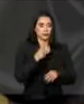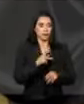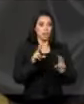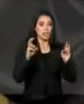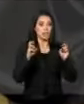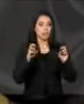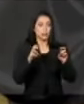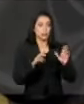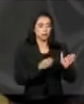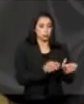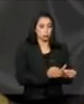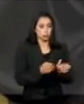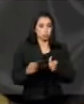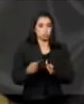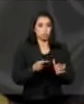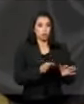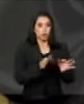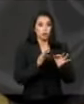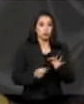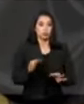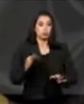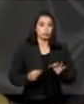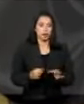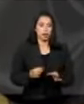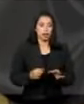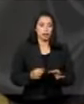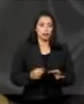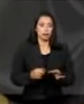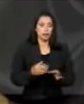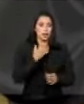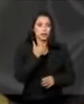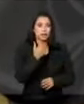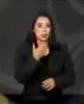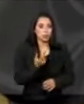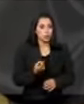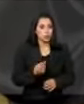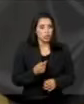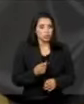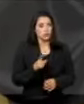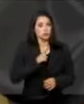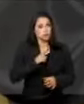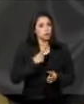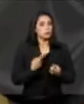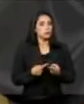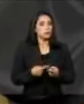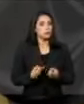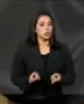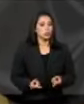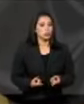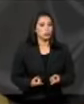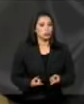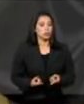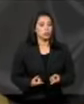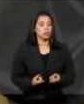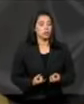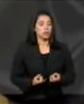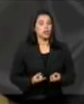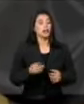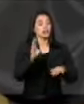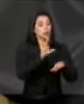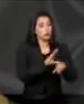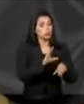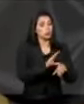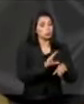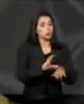senhor presidente. Ela tem uma lógica sistêmica, ela tem uma lógica axiológica. Essa lógica é que esta Constituição